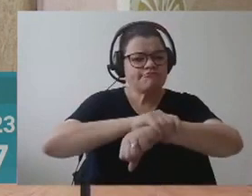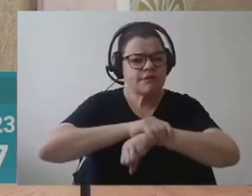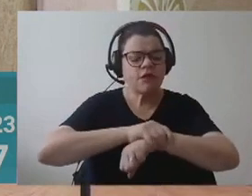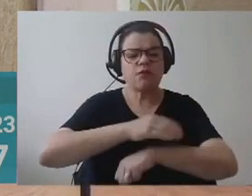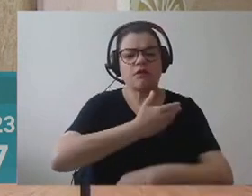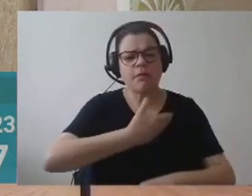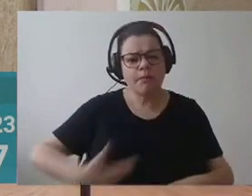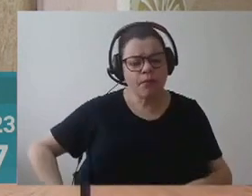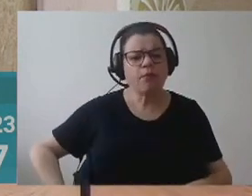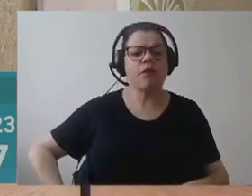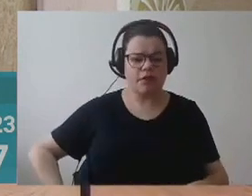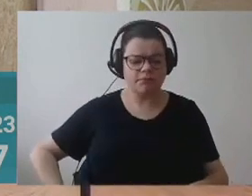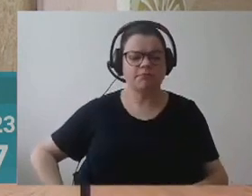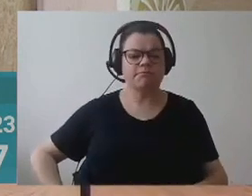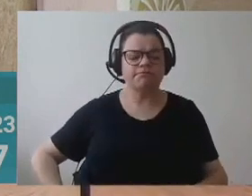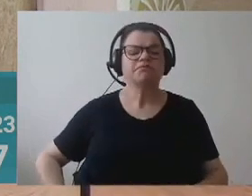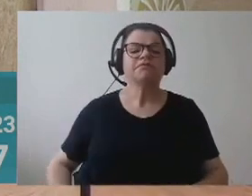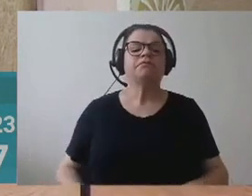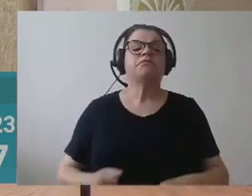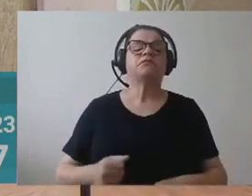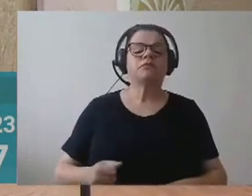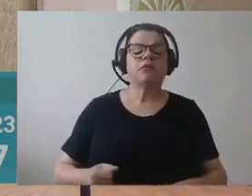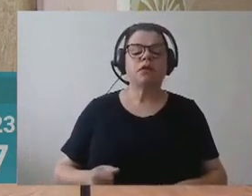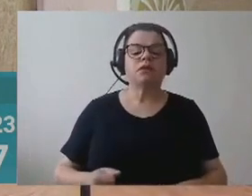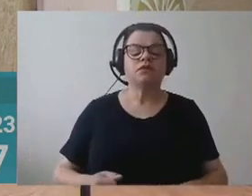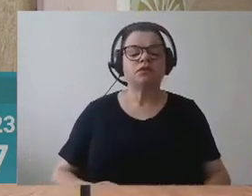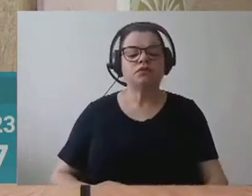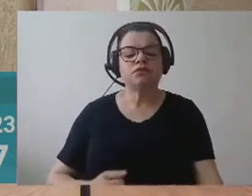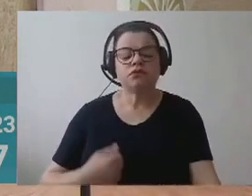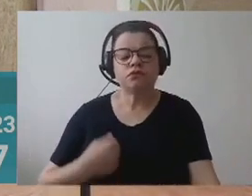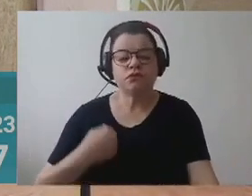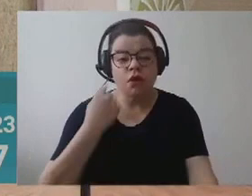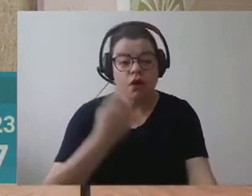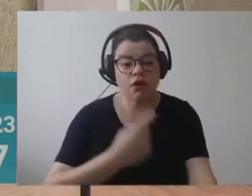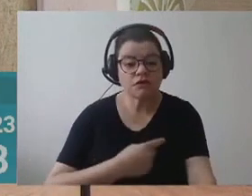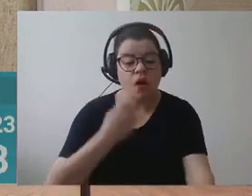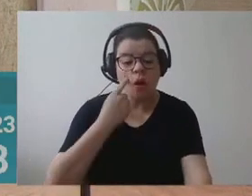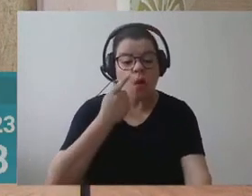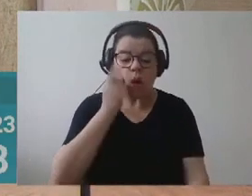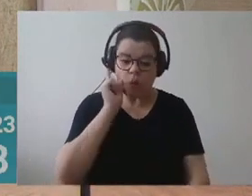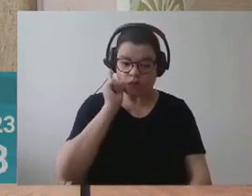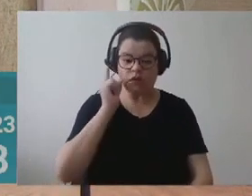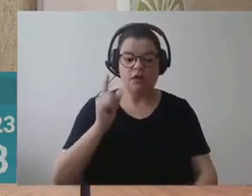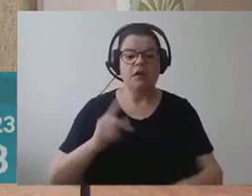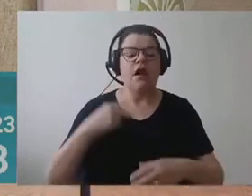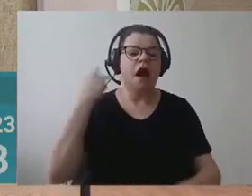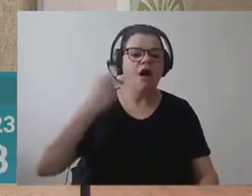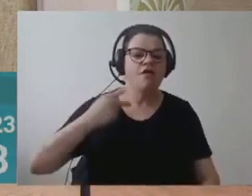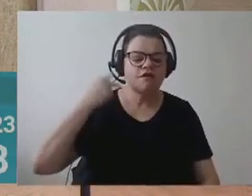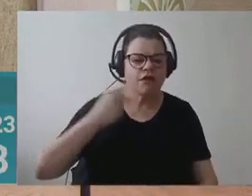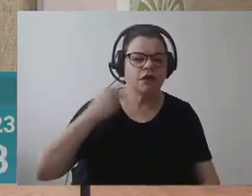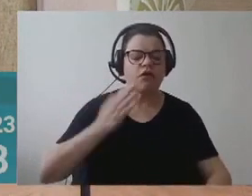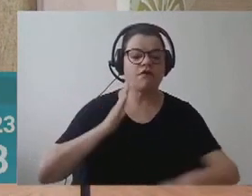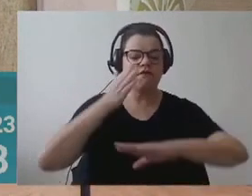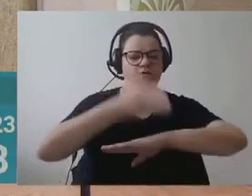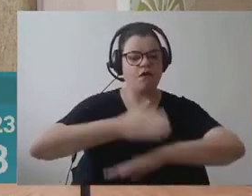vem, o que vem acontecendo, né, com relação a isso. E ontem, né, a vereadora Sargento esteve lá no evento,